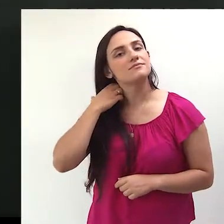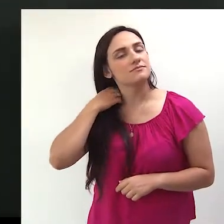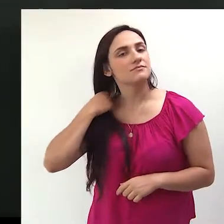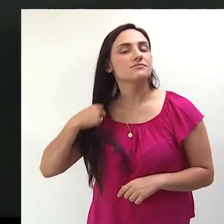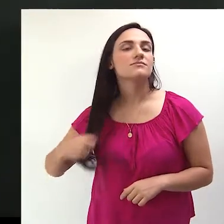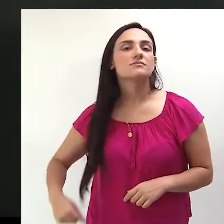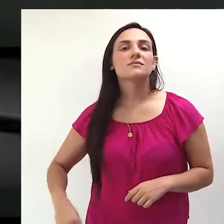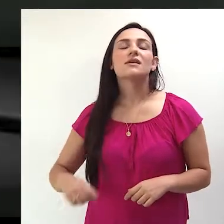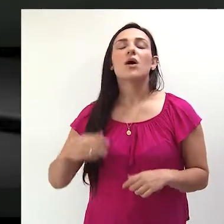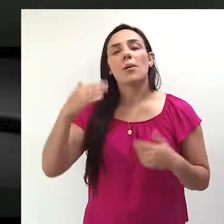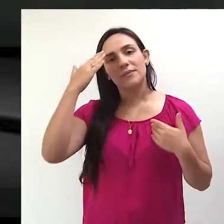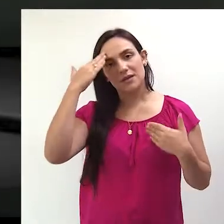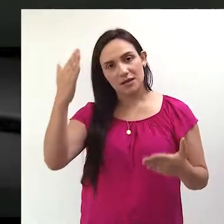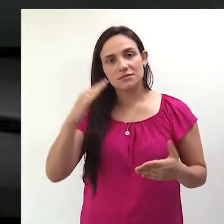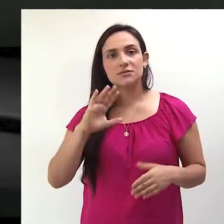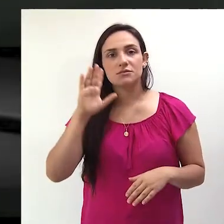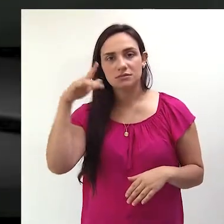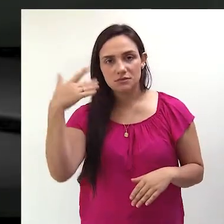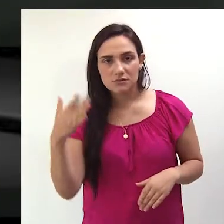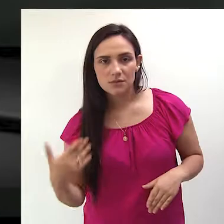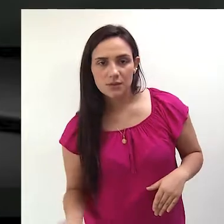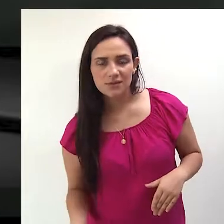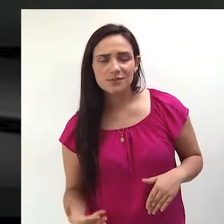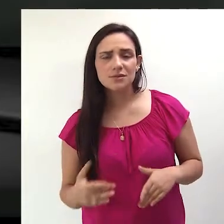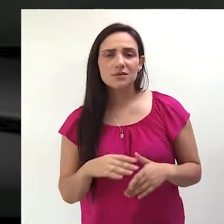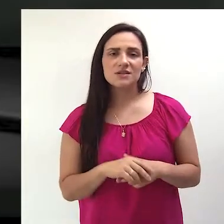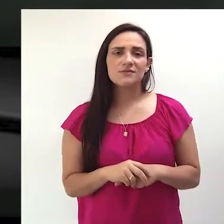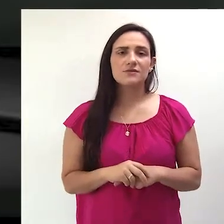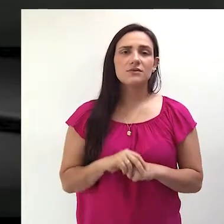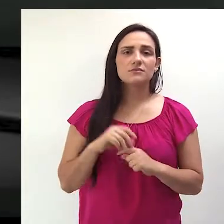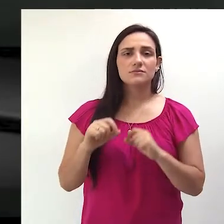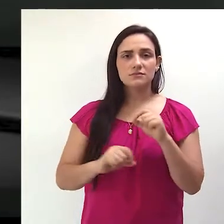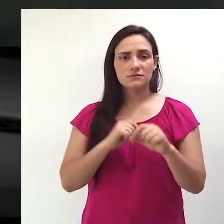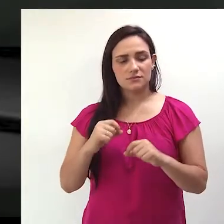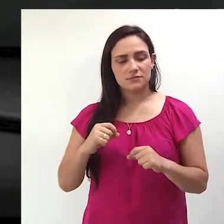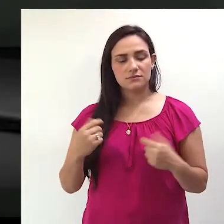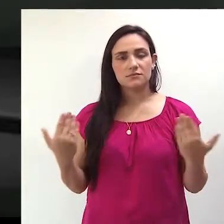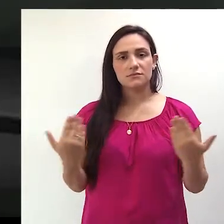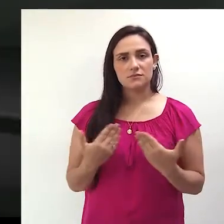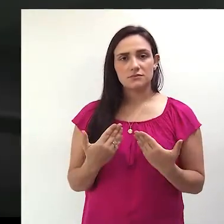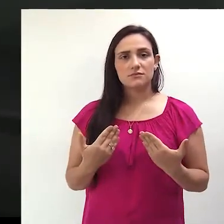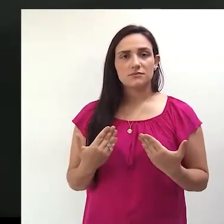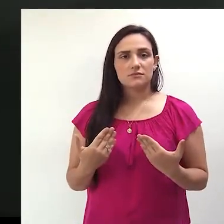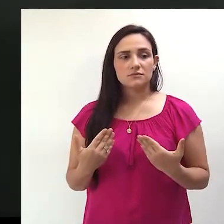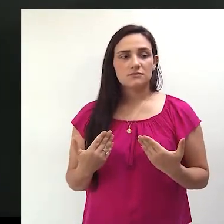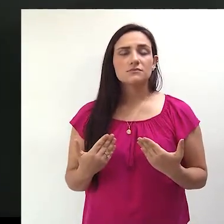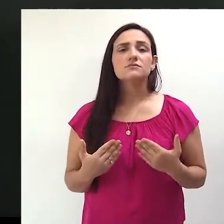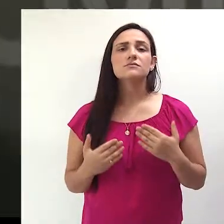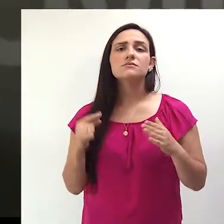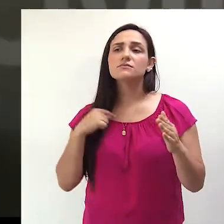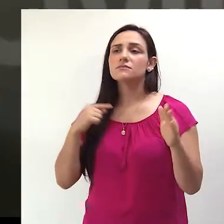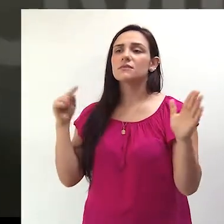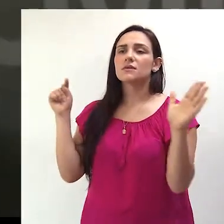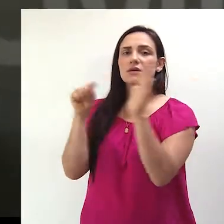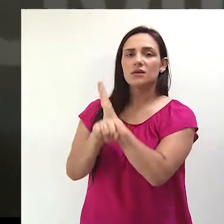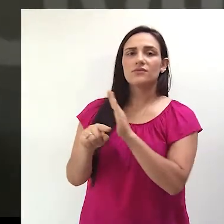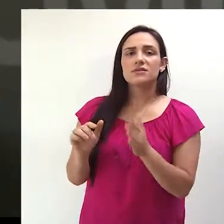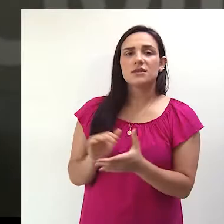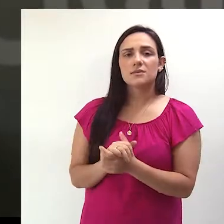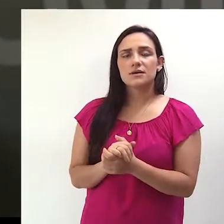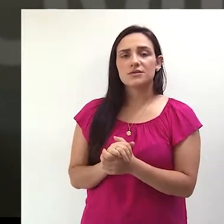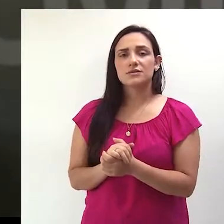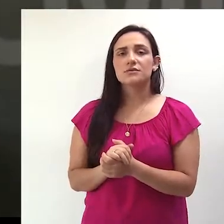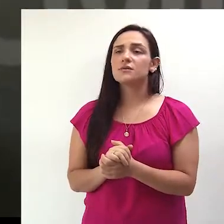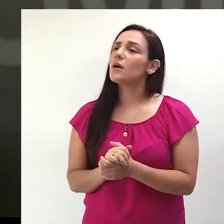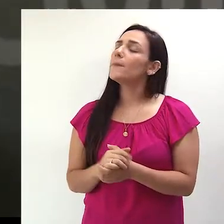Obrigado, Luana. Obrigado pelo convite. É uma honra estar aqui novamente com vocês para conversar um pouquinho sobre essa nossa nova unidade, né? Doutor, por que